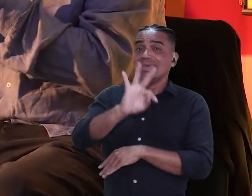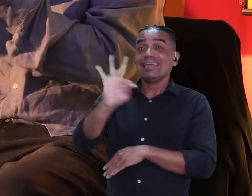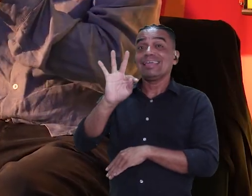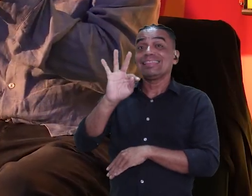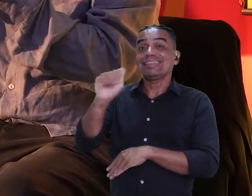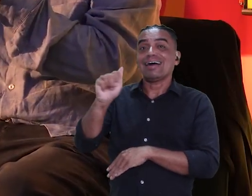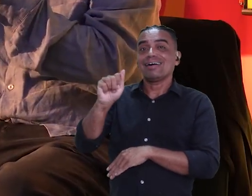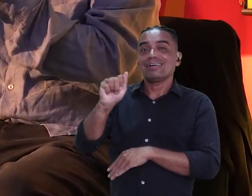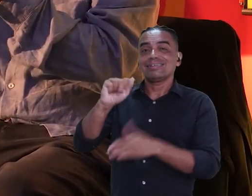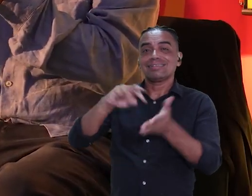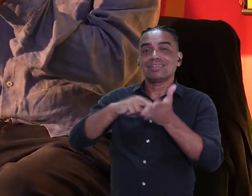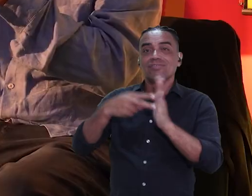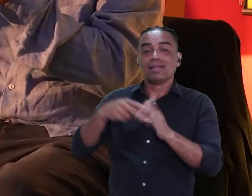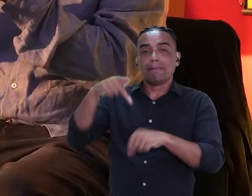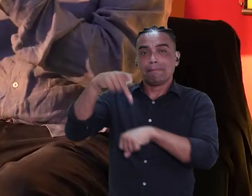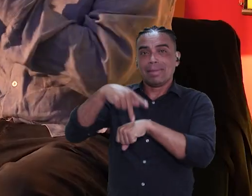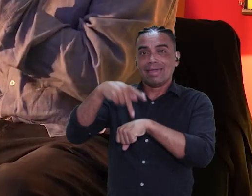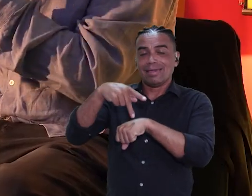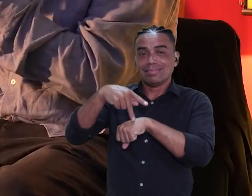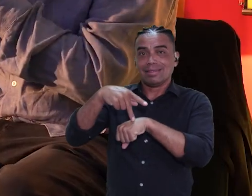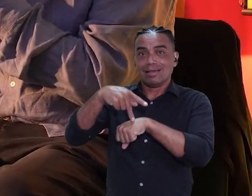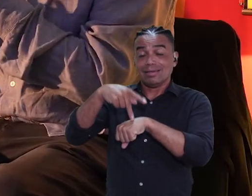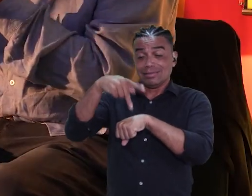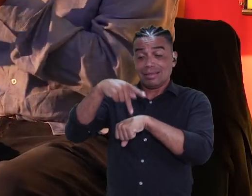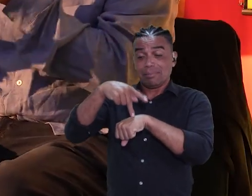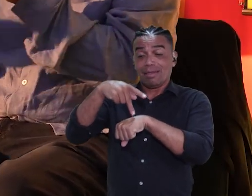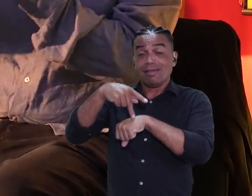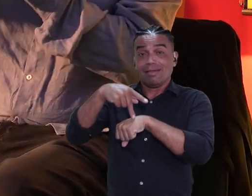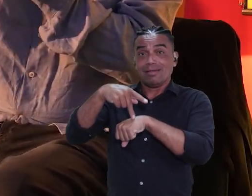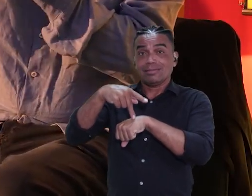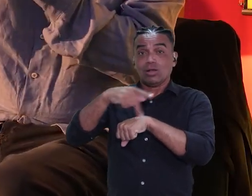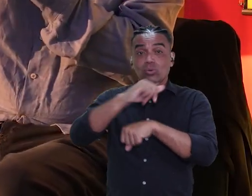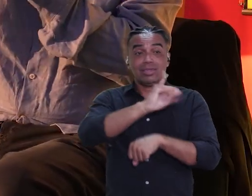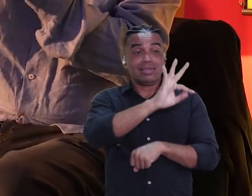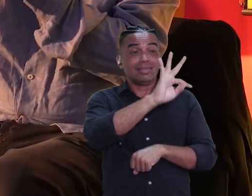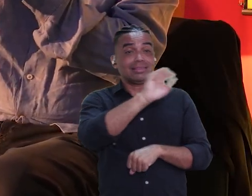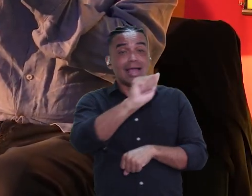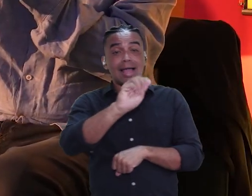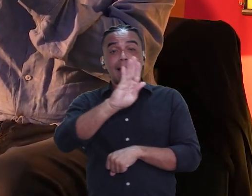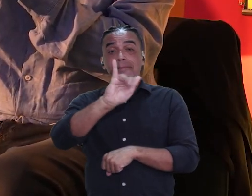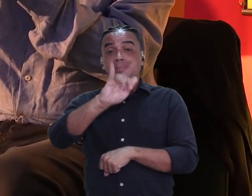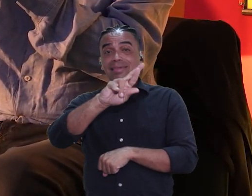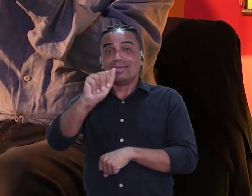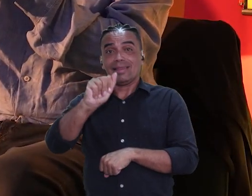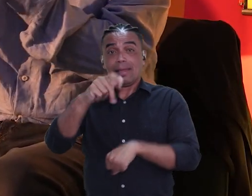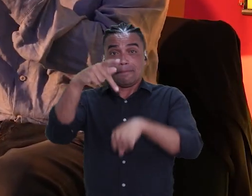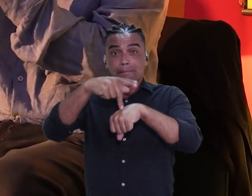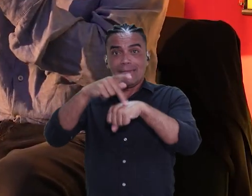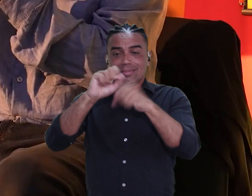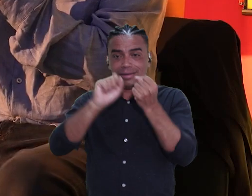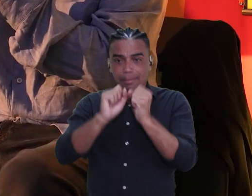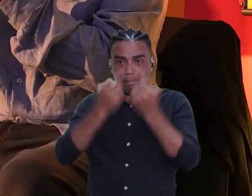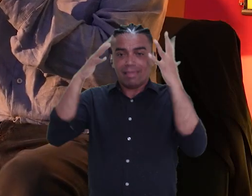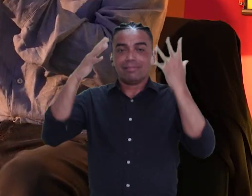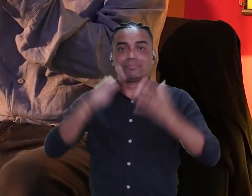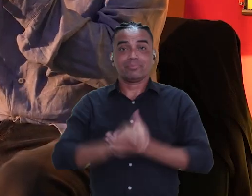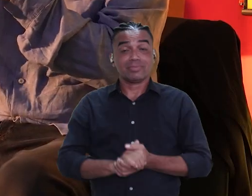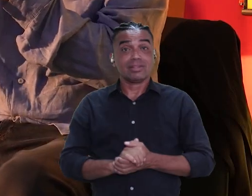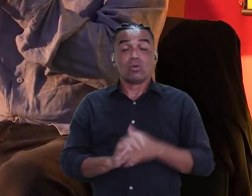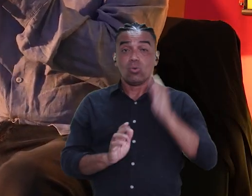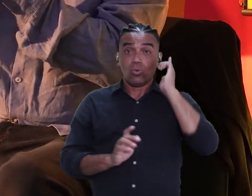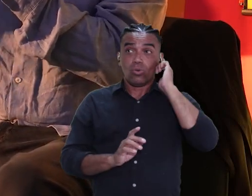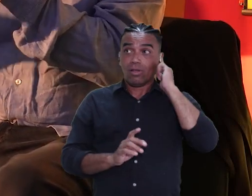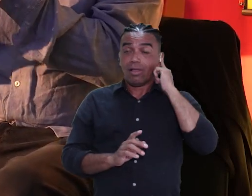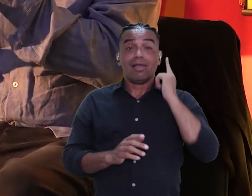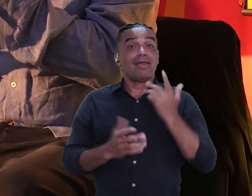Ita é pedra que brilha, né? É Itabira. Mas esse justamente o Cauê é esse